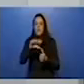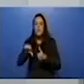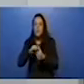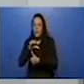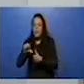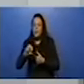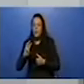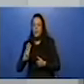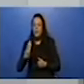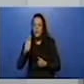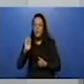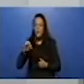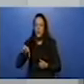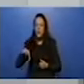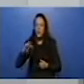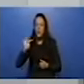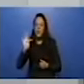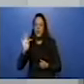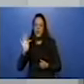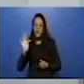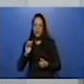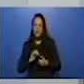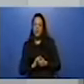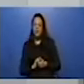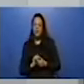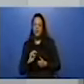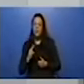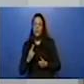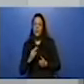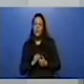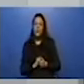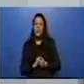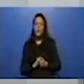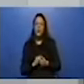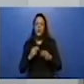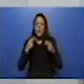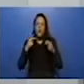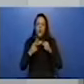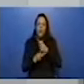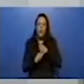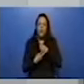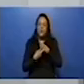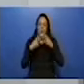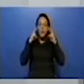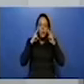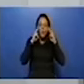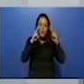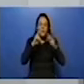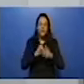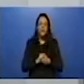Eu tenho aqui, ó, to see, que é ver. Para poder dizer que eu via, só.